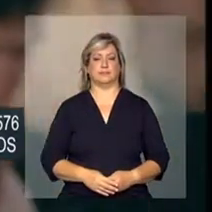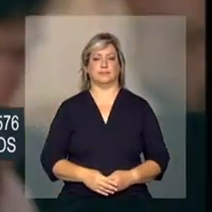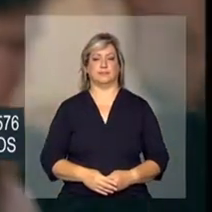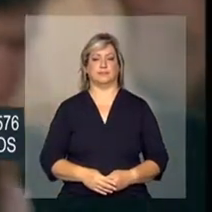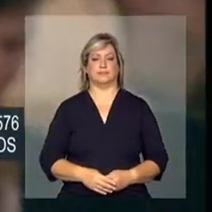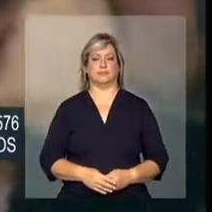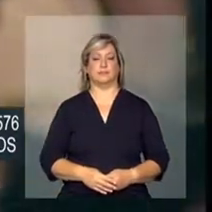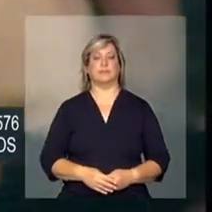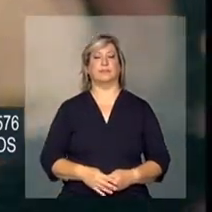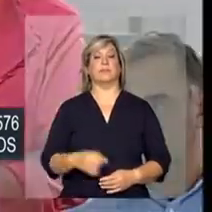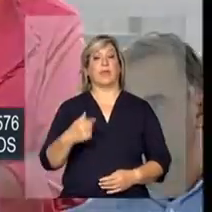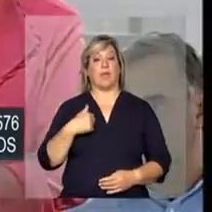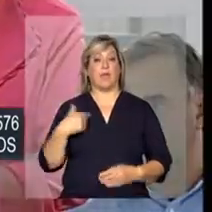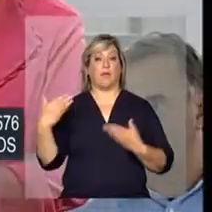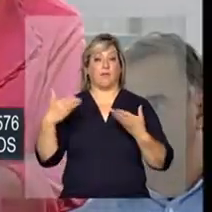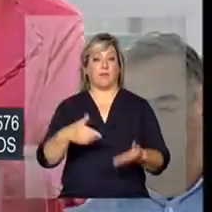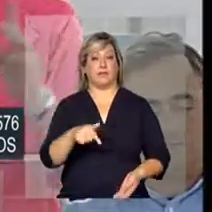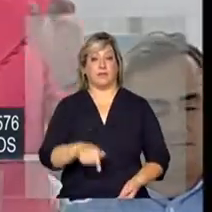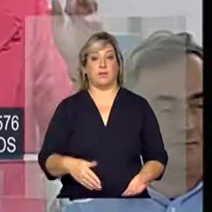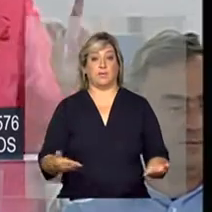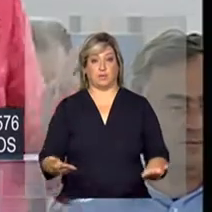E eu venho aqui hoje